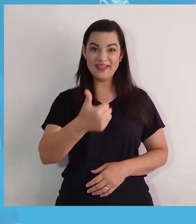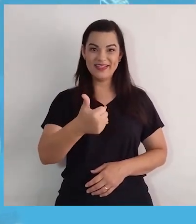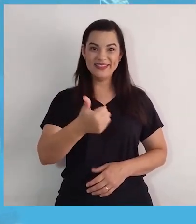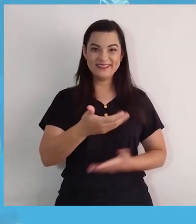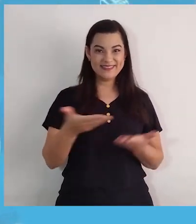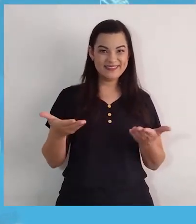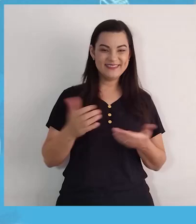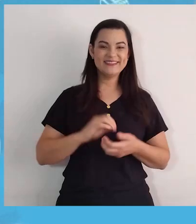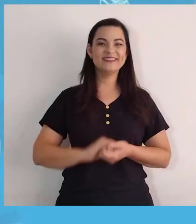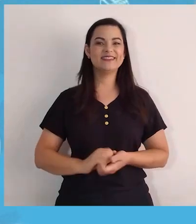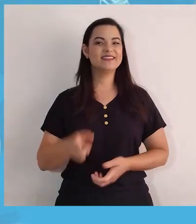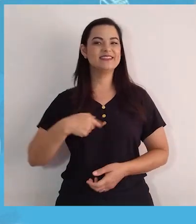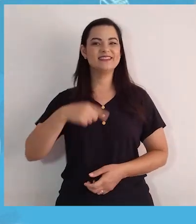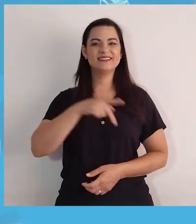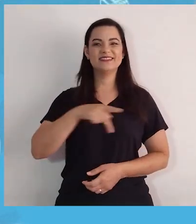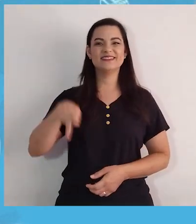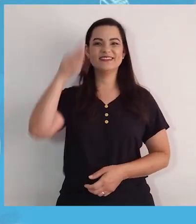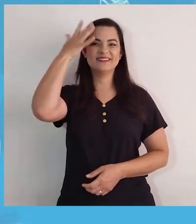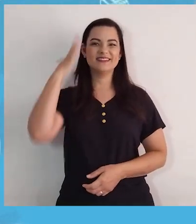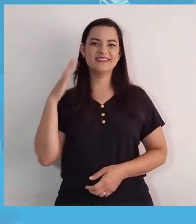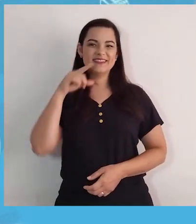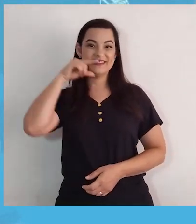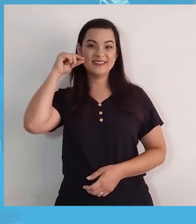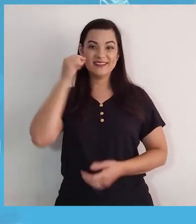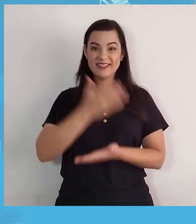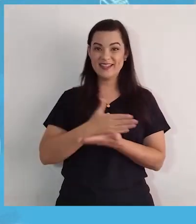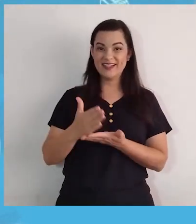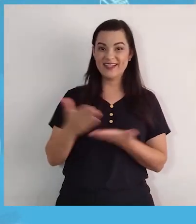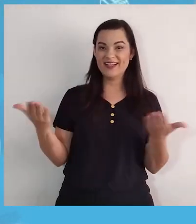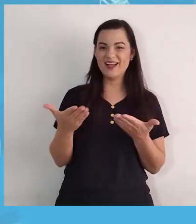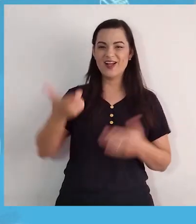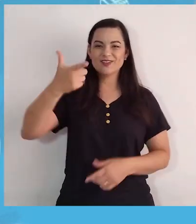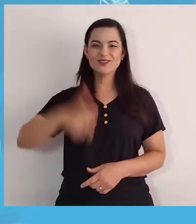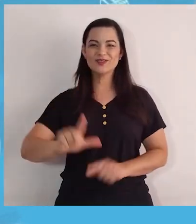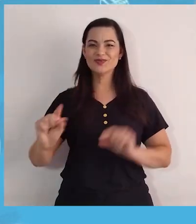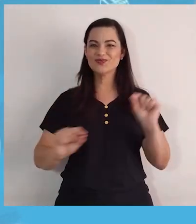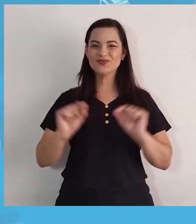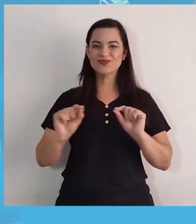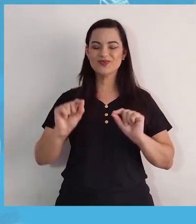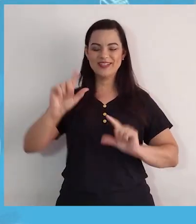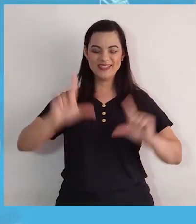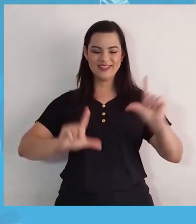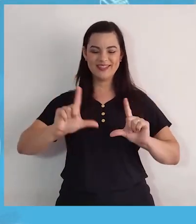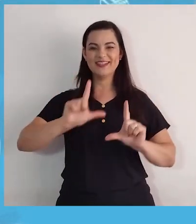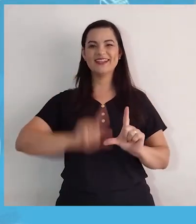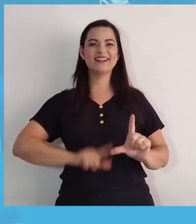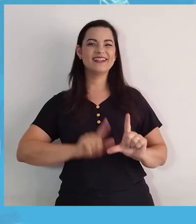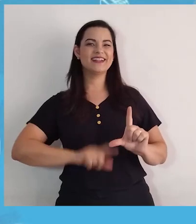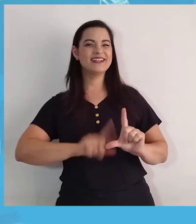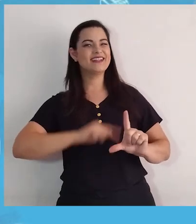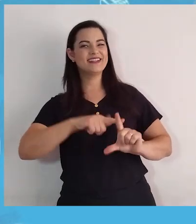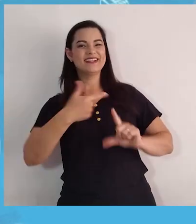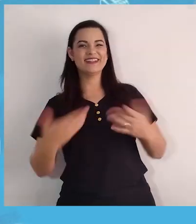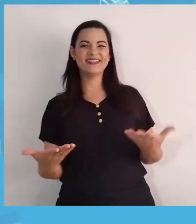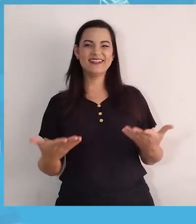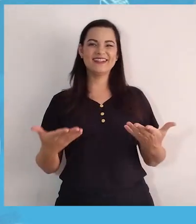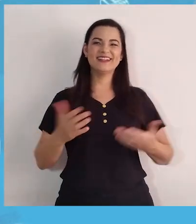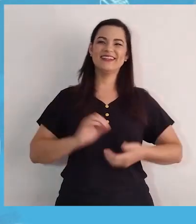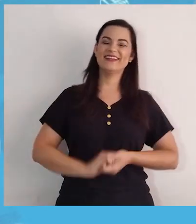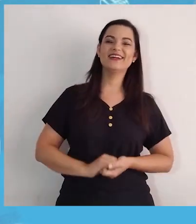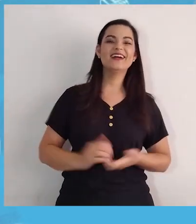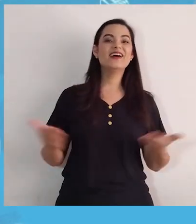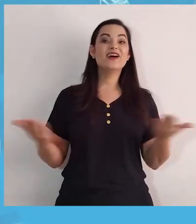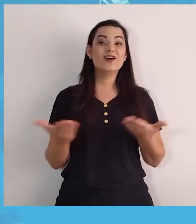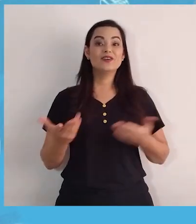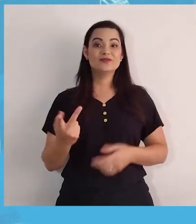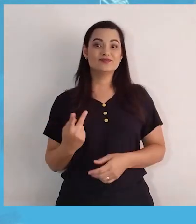crianças, tudo bem com vocês? Eu sou a professora Thalita e está começando mais um programa Além das Letras. E no programa de hoje